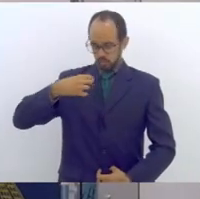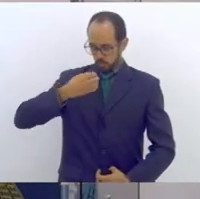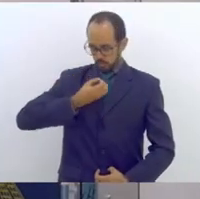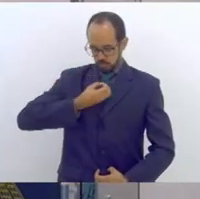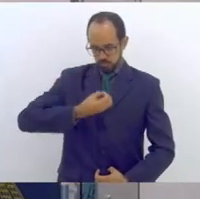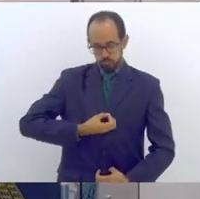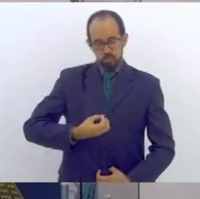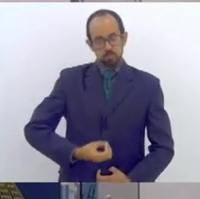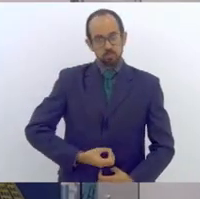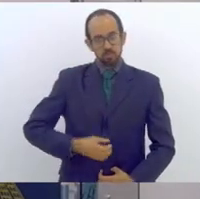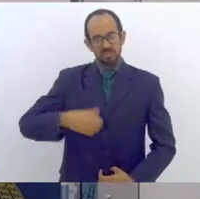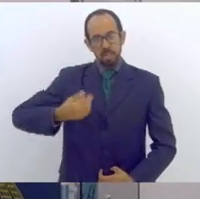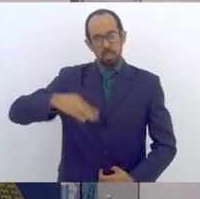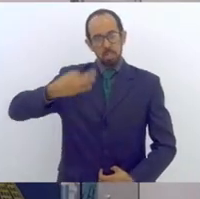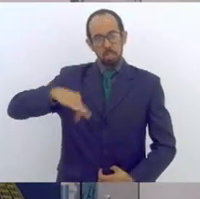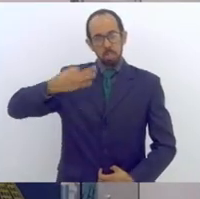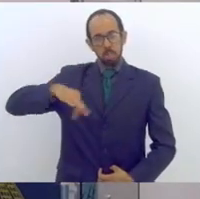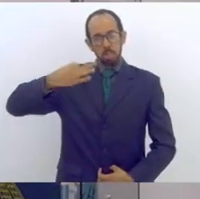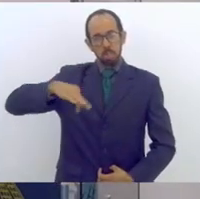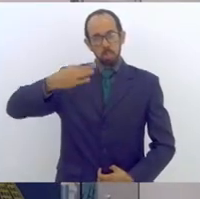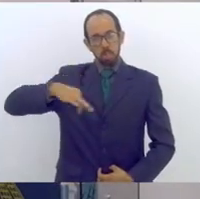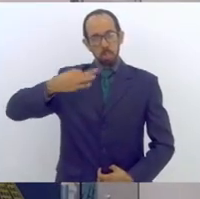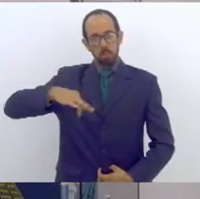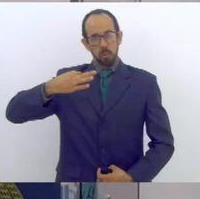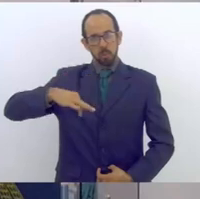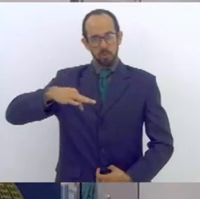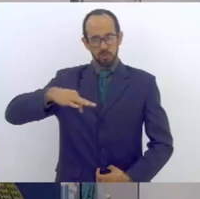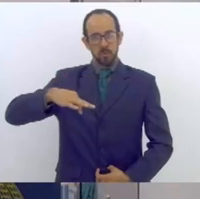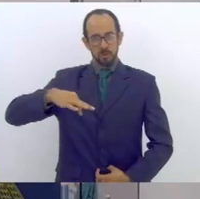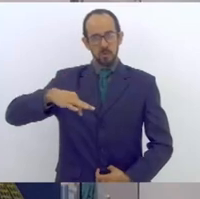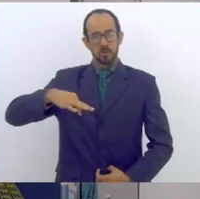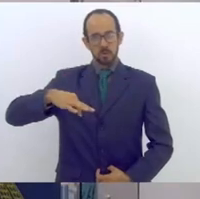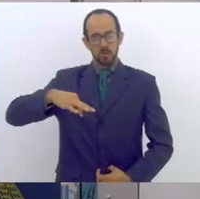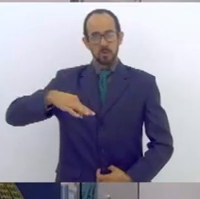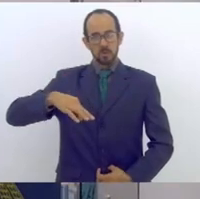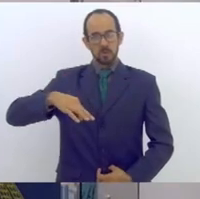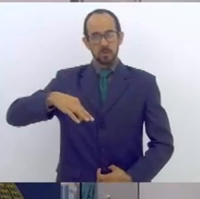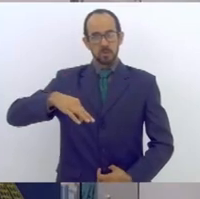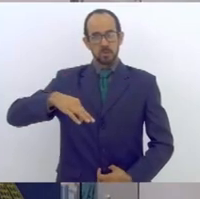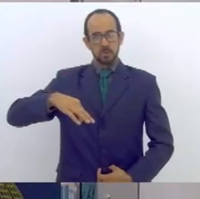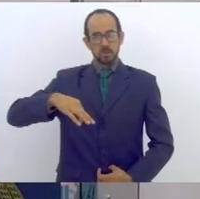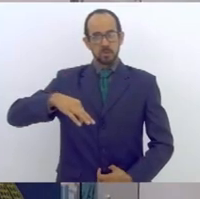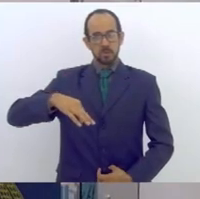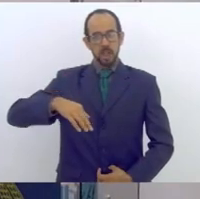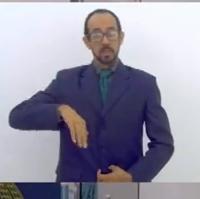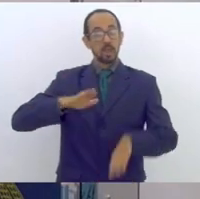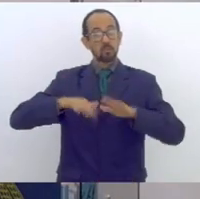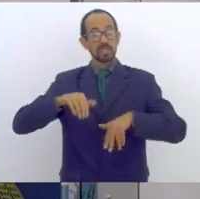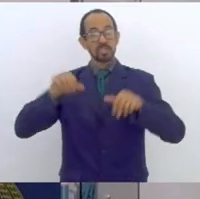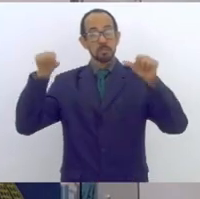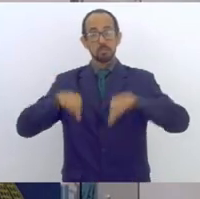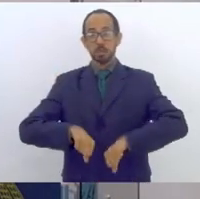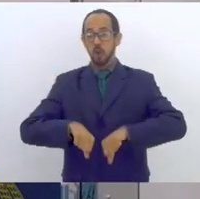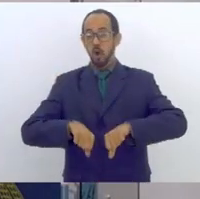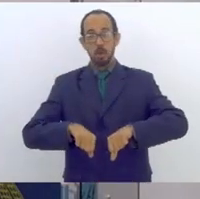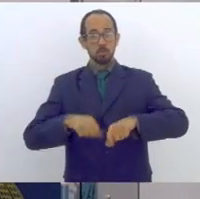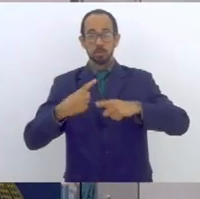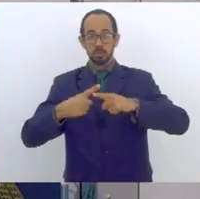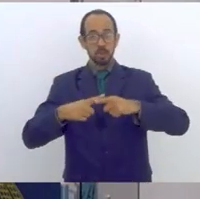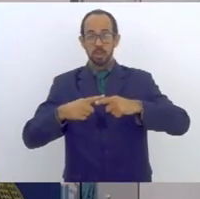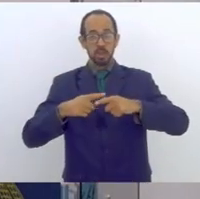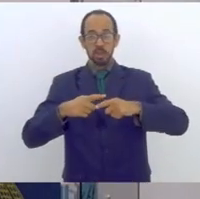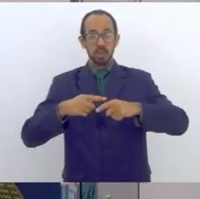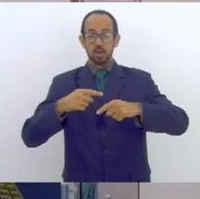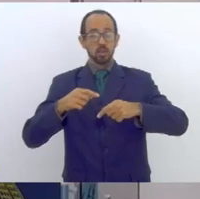e duas protrusões fiscais que devem estar se tornando hérnia isso porque eu não fiz a ressonância da cervical fiquei com medo muito tempo lá dentro daquele tubo